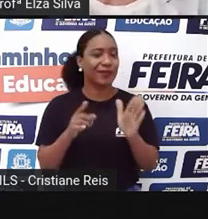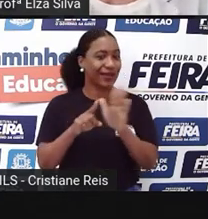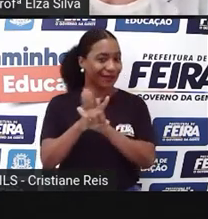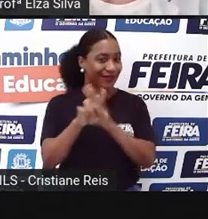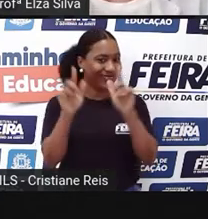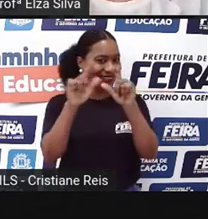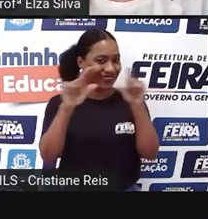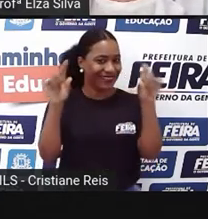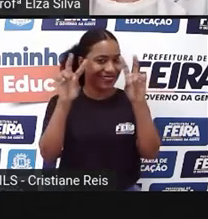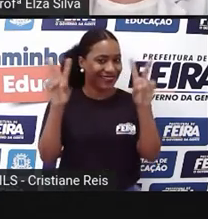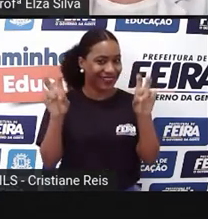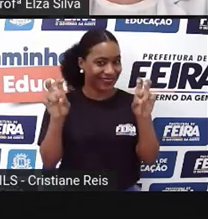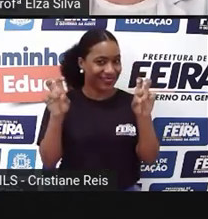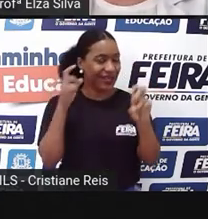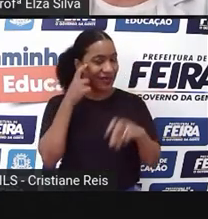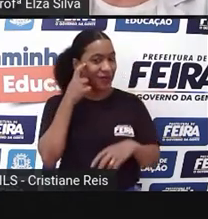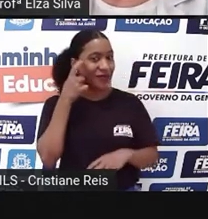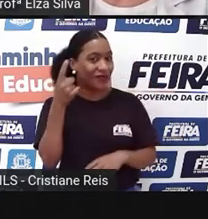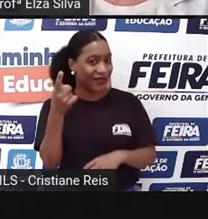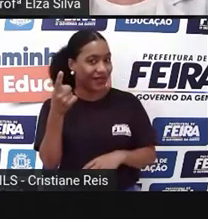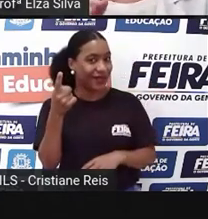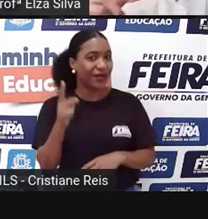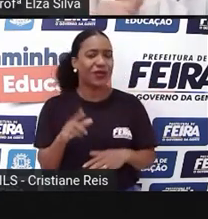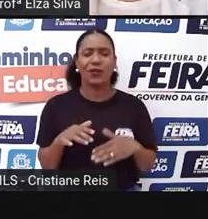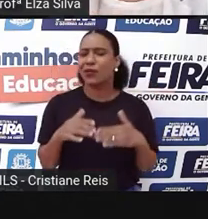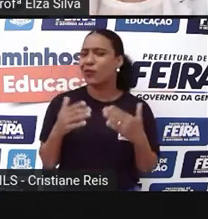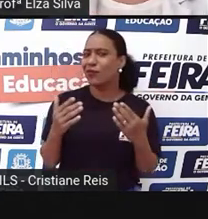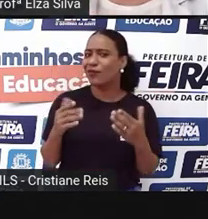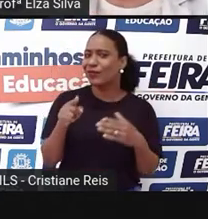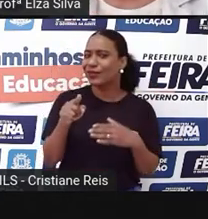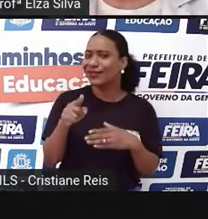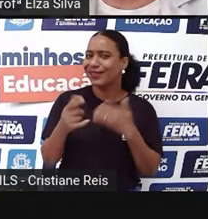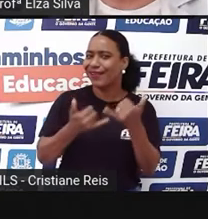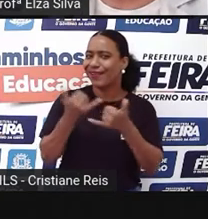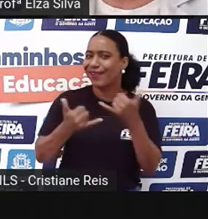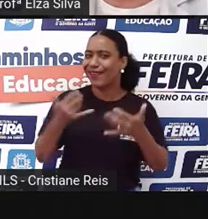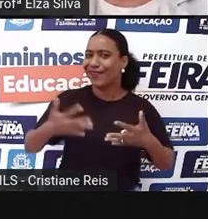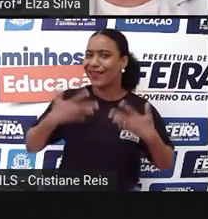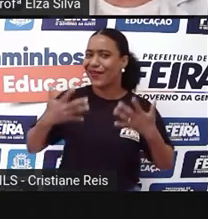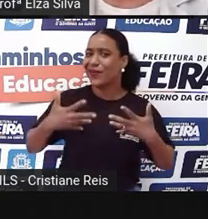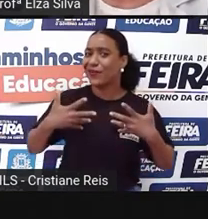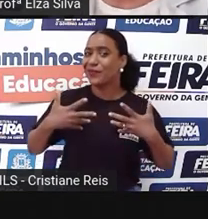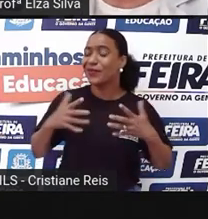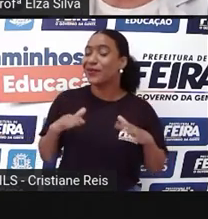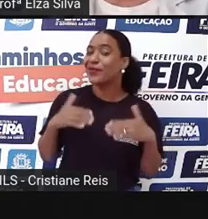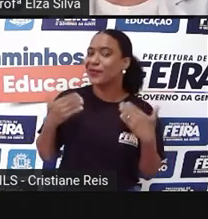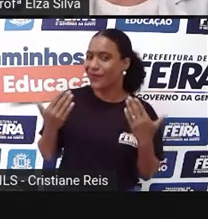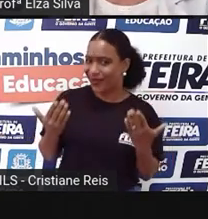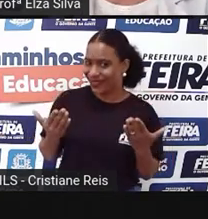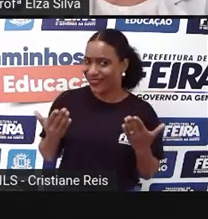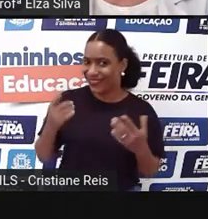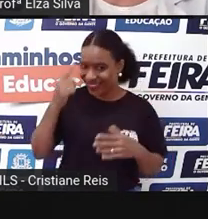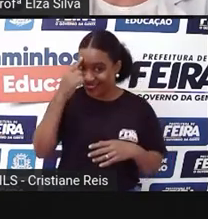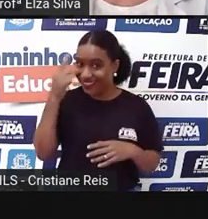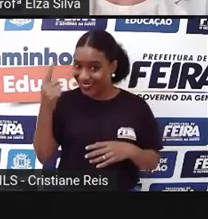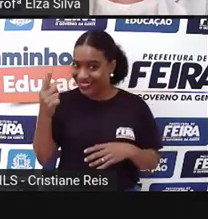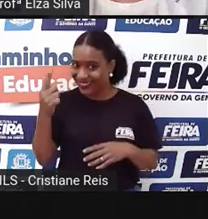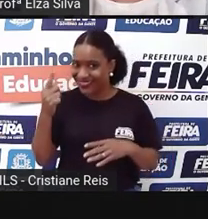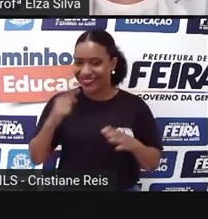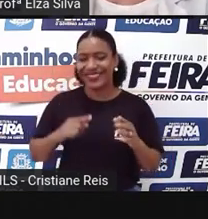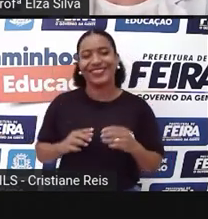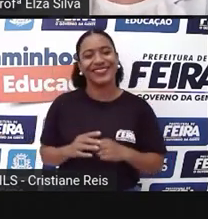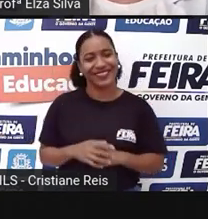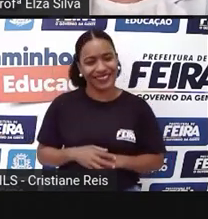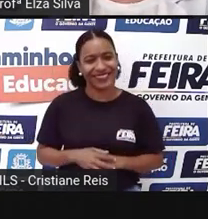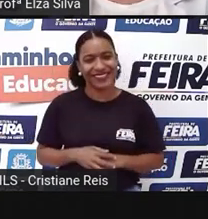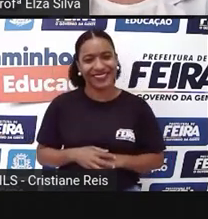Ok? What is your hobby? E é sobre isso que nós vamos falar no final dessa aula. Lembra do desafio? Então, vamos